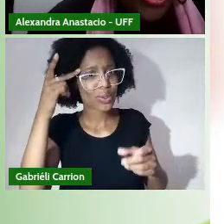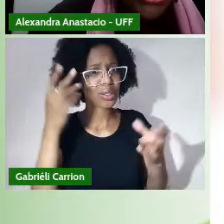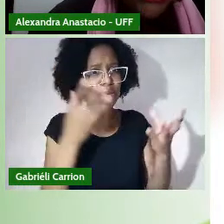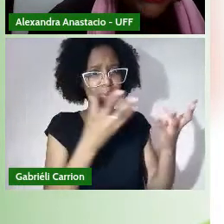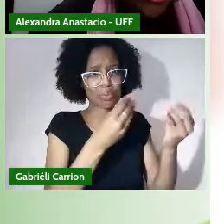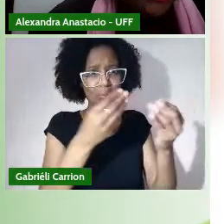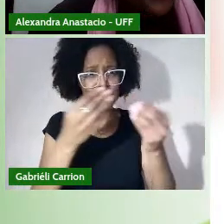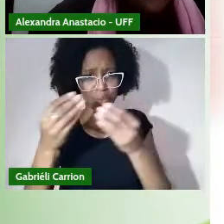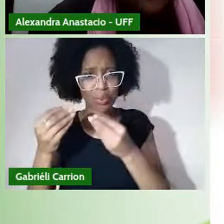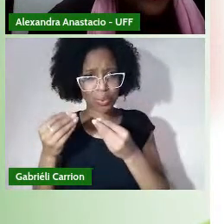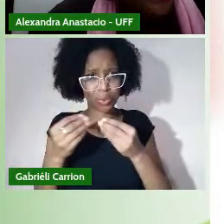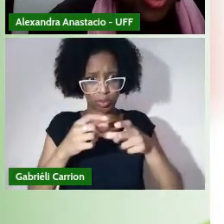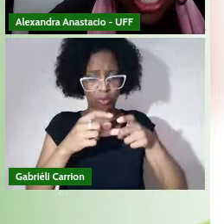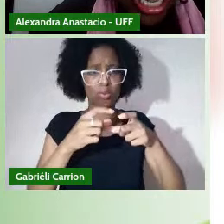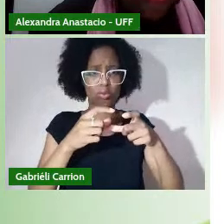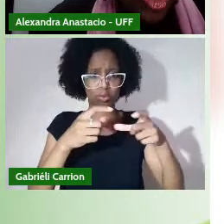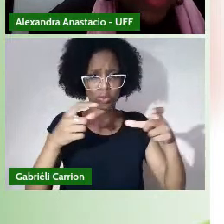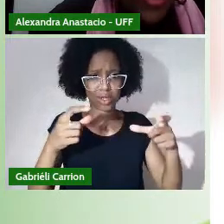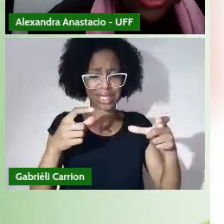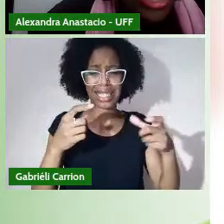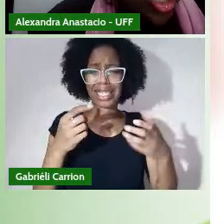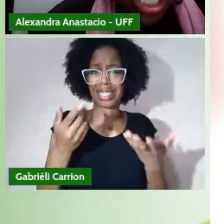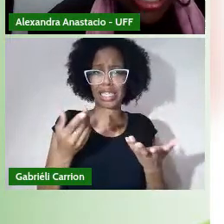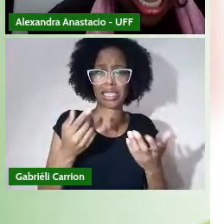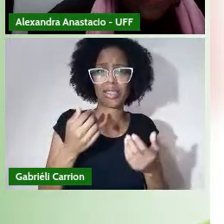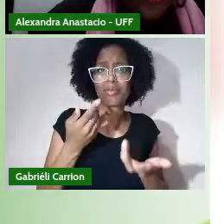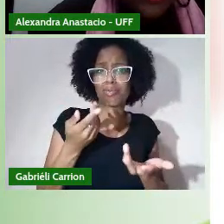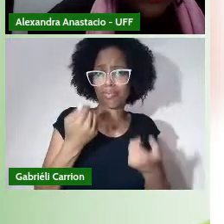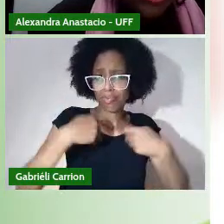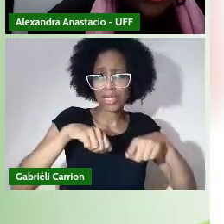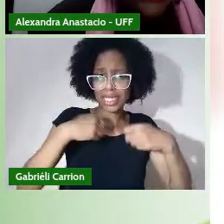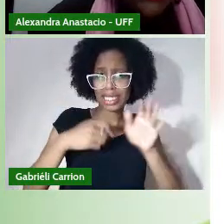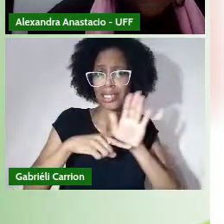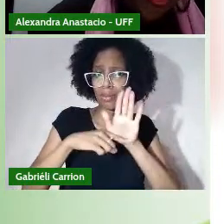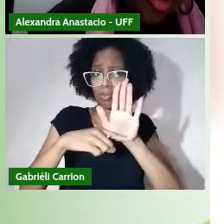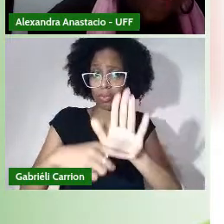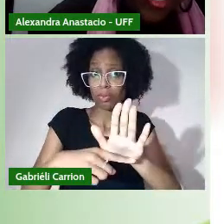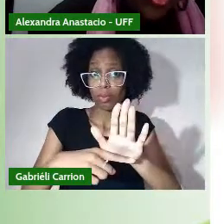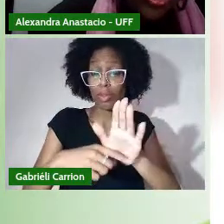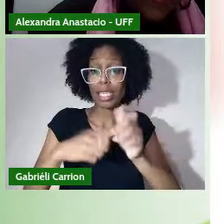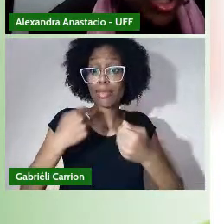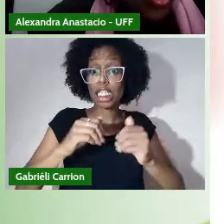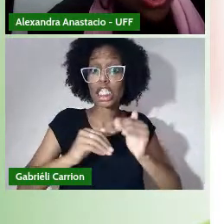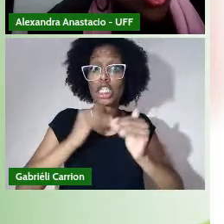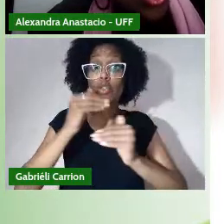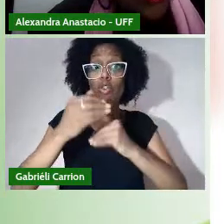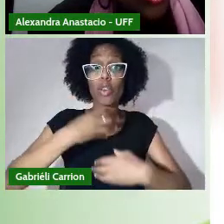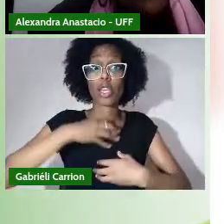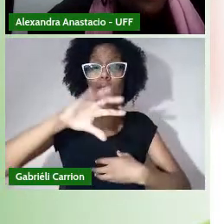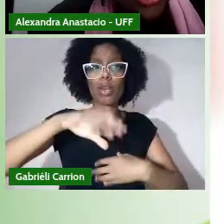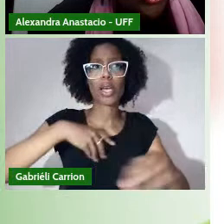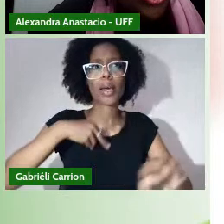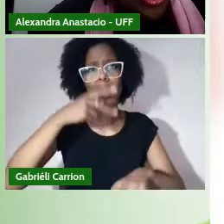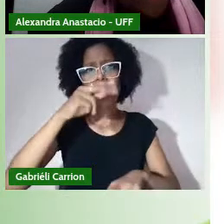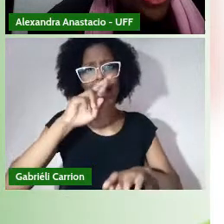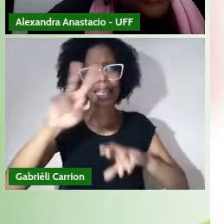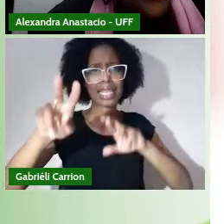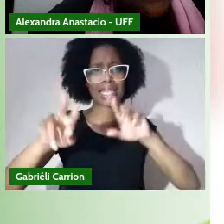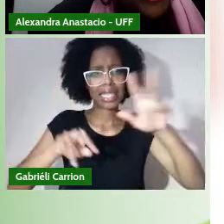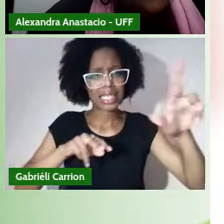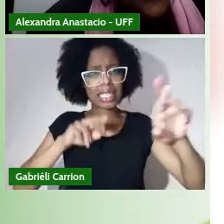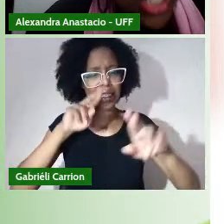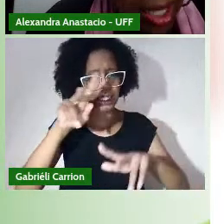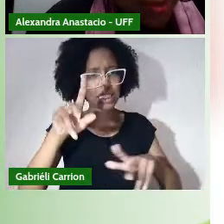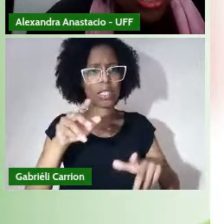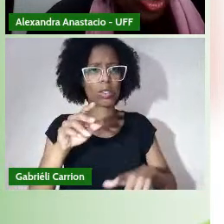são minorias, né, mas pessoas mais vulneráveis, e a gente acaba tendo que desenvolver a empatia por situações muito voltadas para